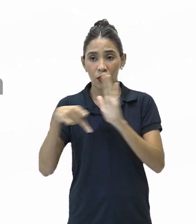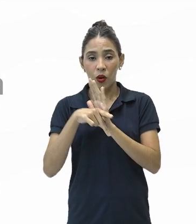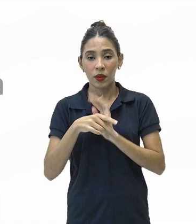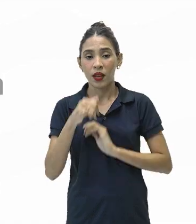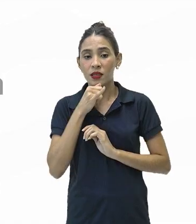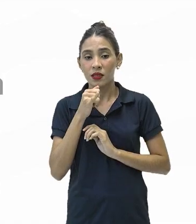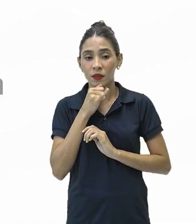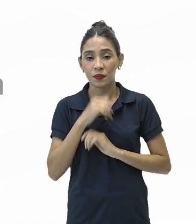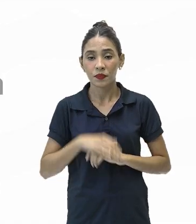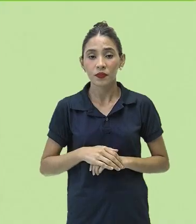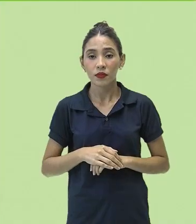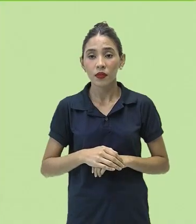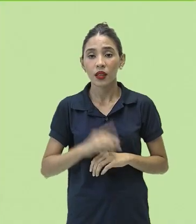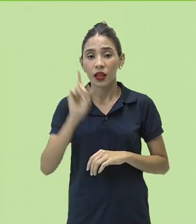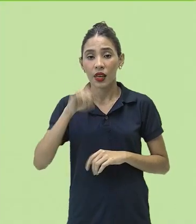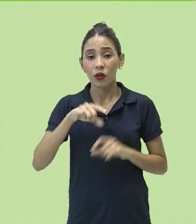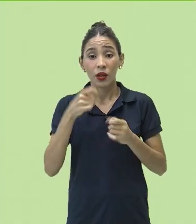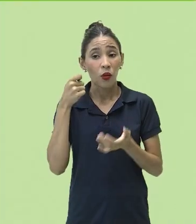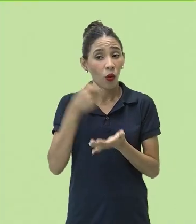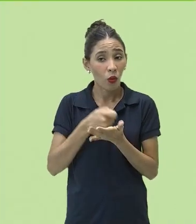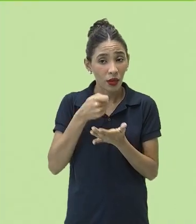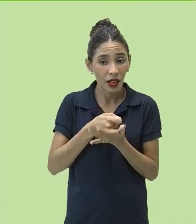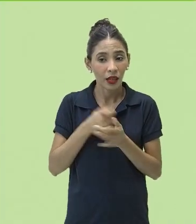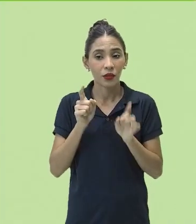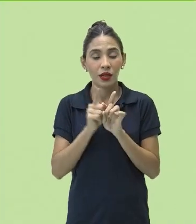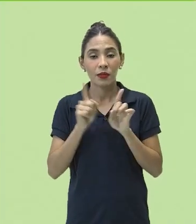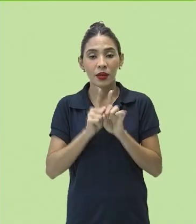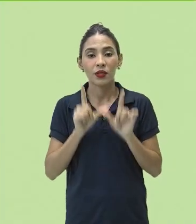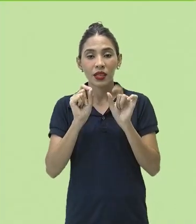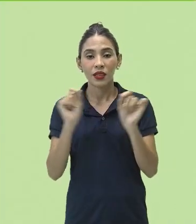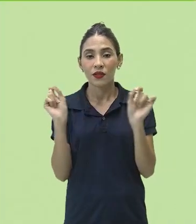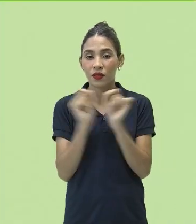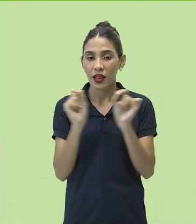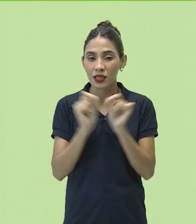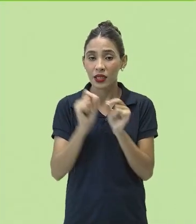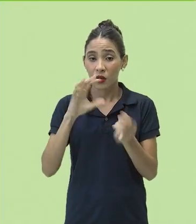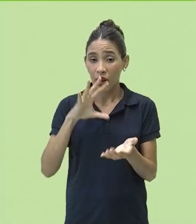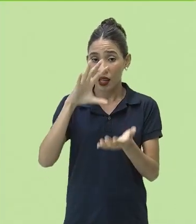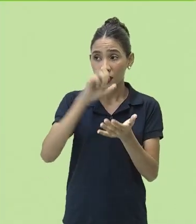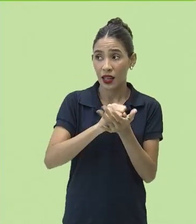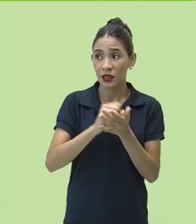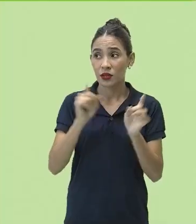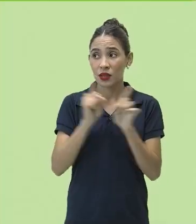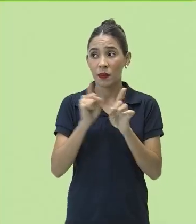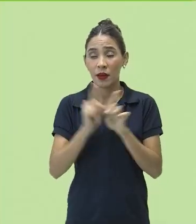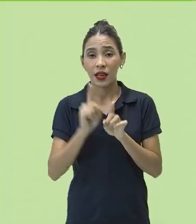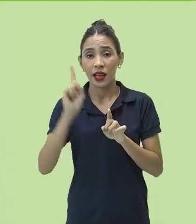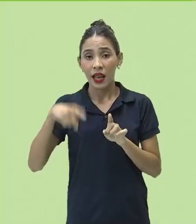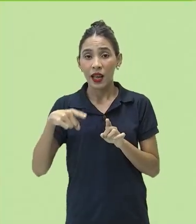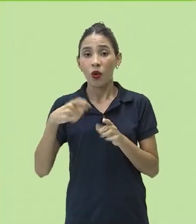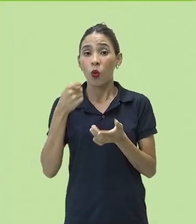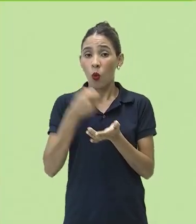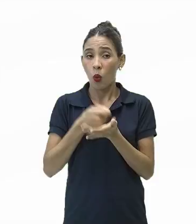caso, o proprietário ele é obrigado a fazer esse cadastro,